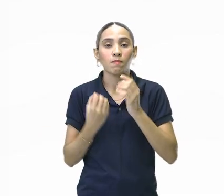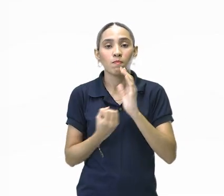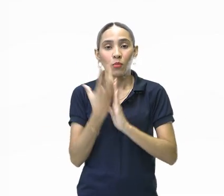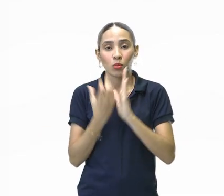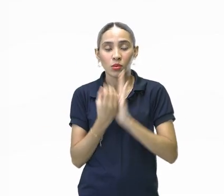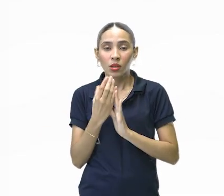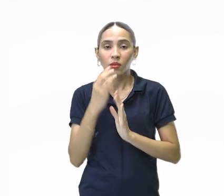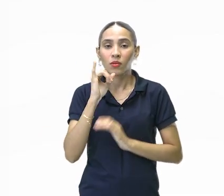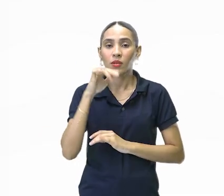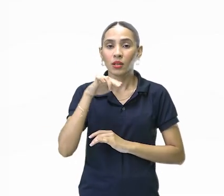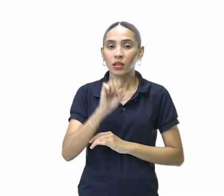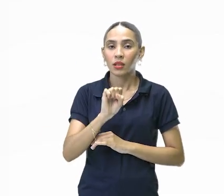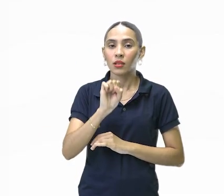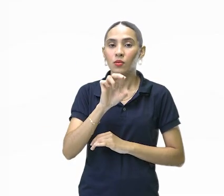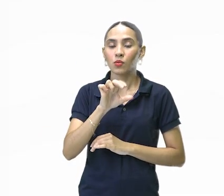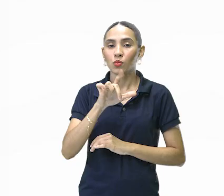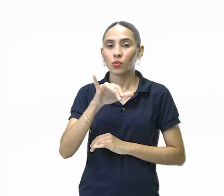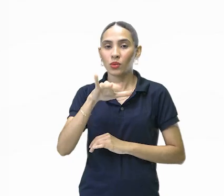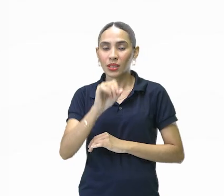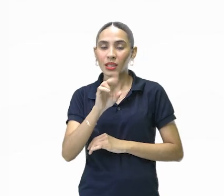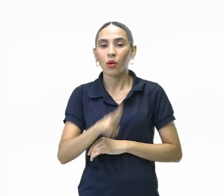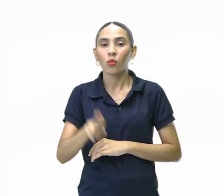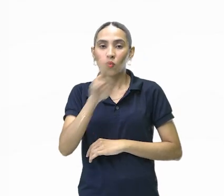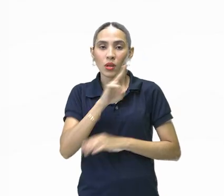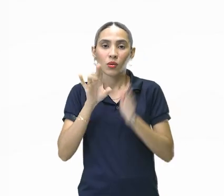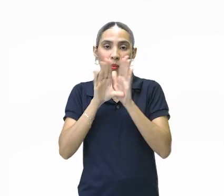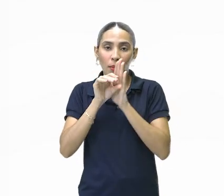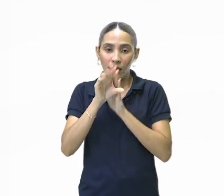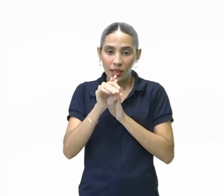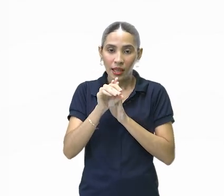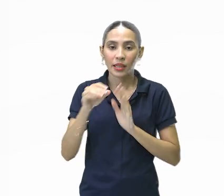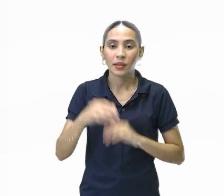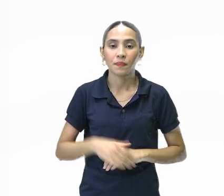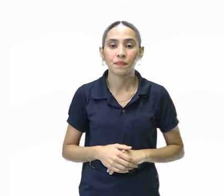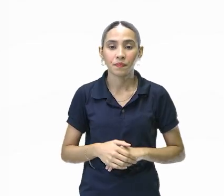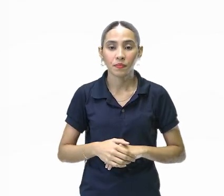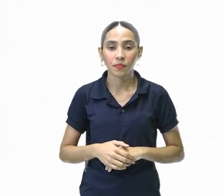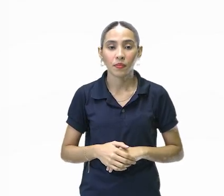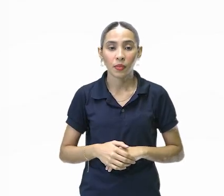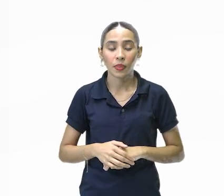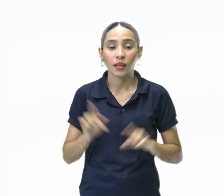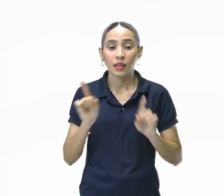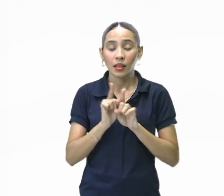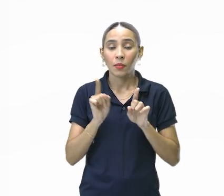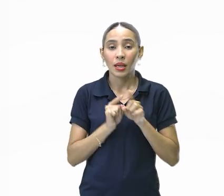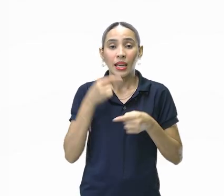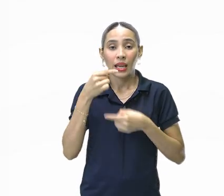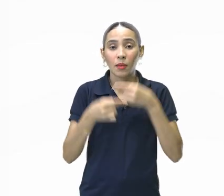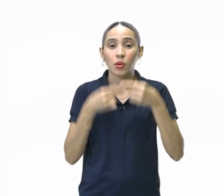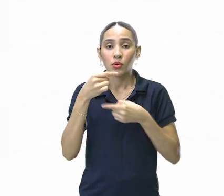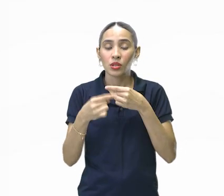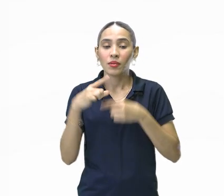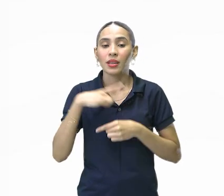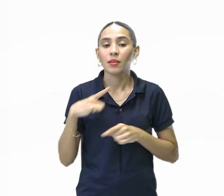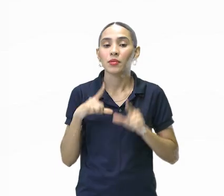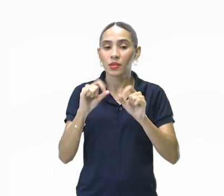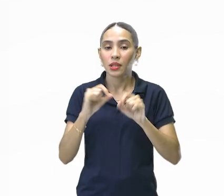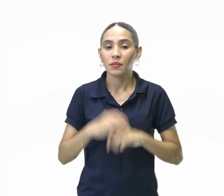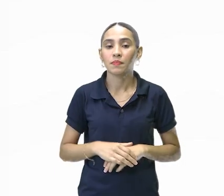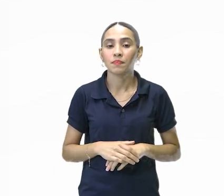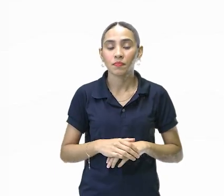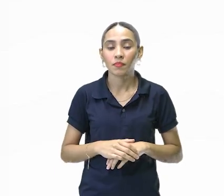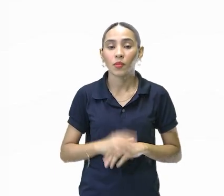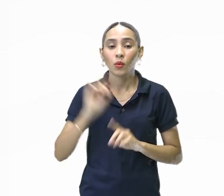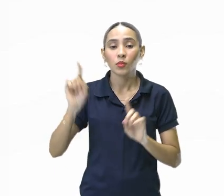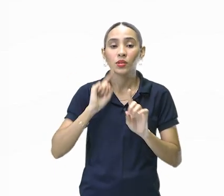de insulina, utilizando aí bactérias E. coli. Na clonagem reprodutiva, nós temos aí